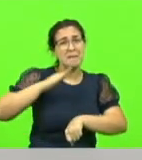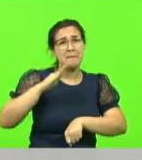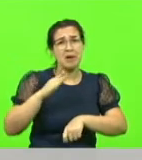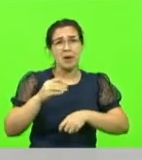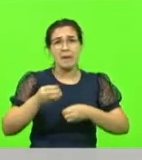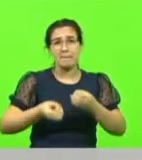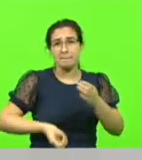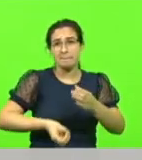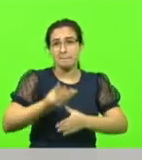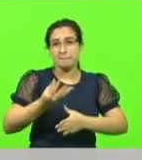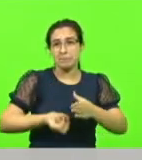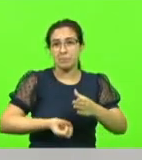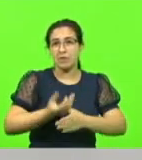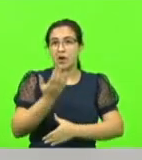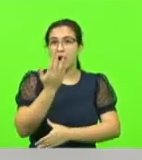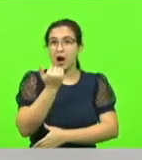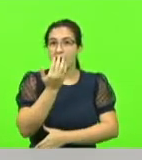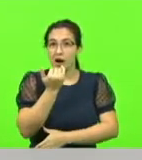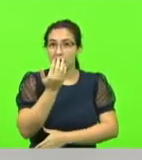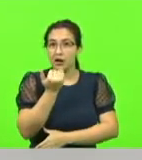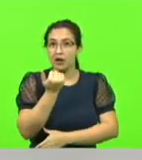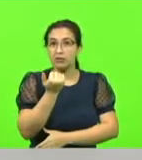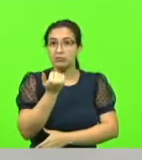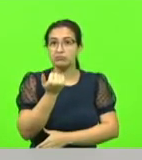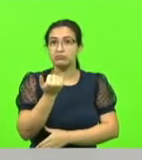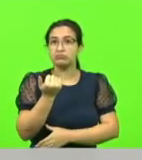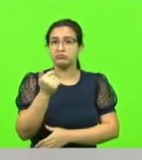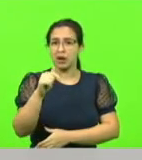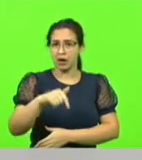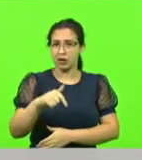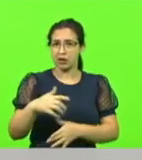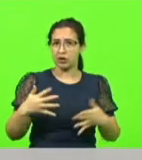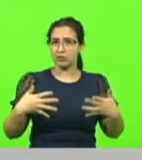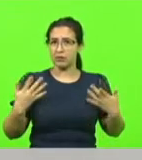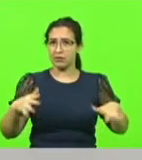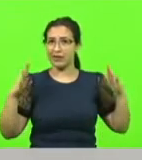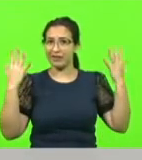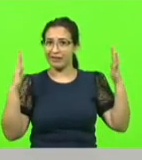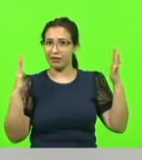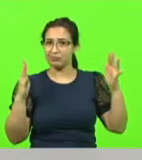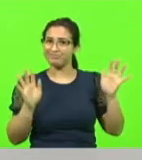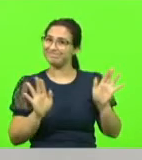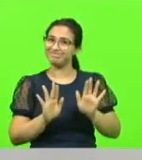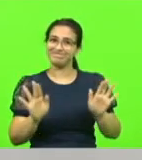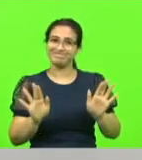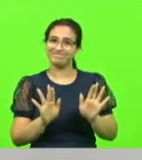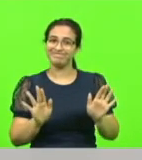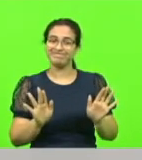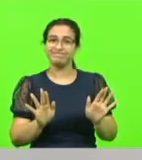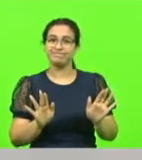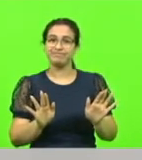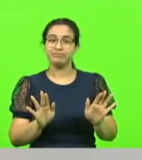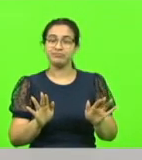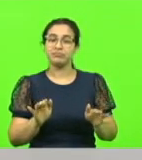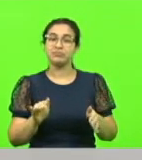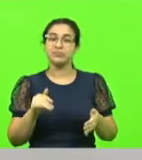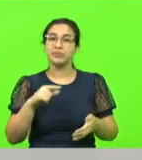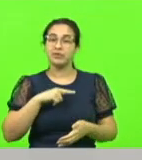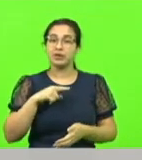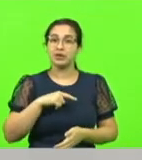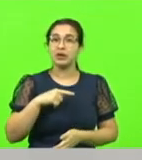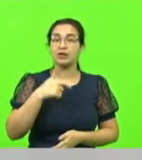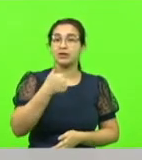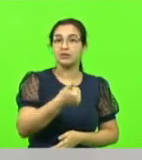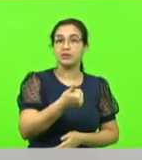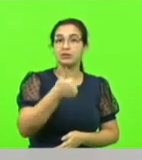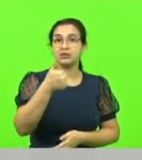alimentos do mundo, não tem muito do que comemorar. Nós chegamos à cifra de 116 milhões